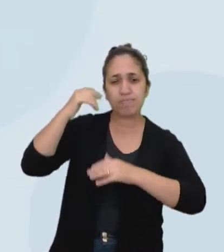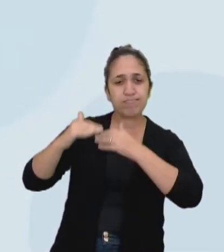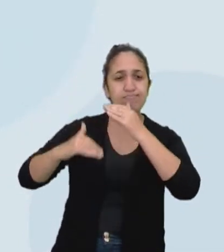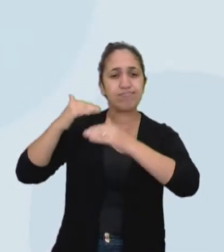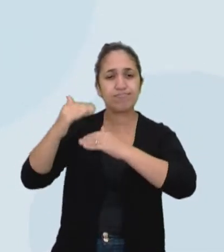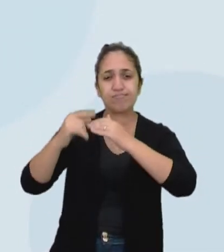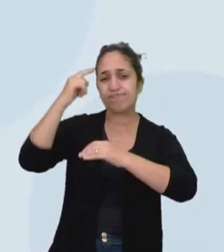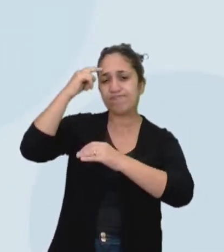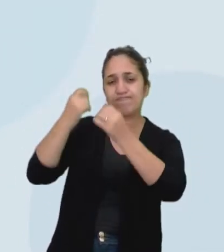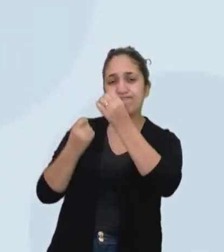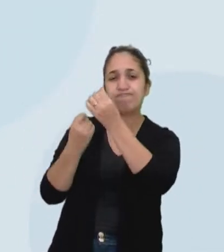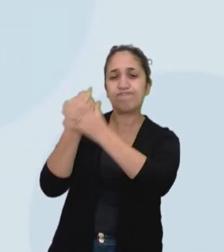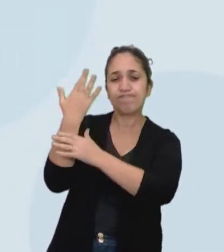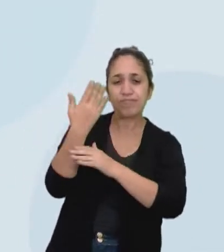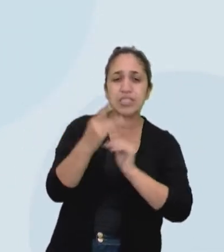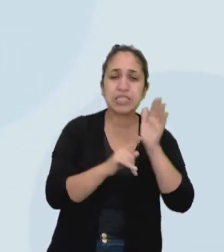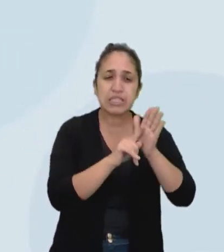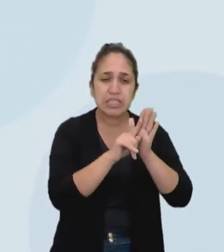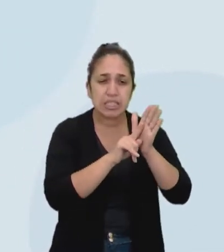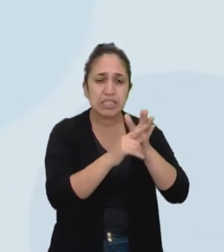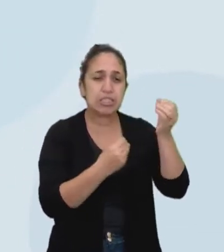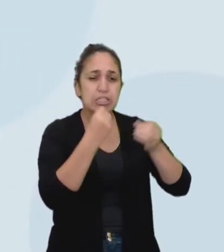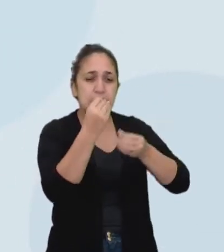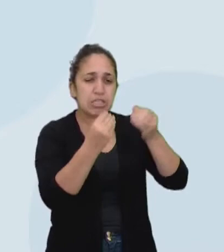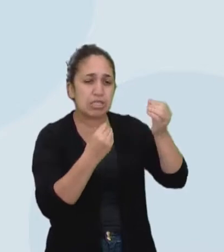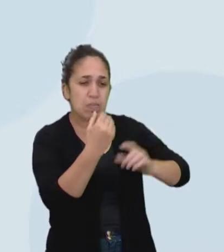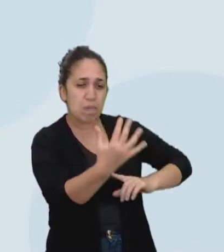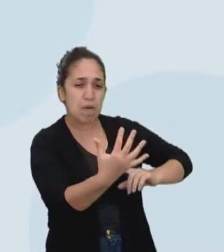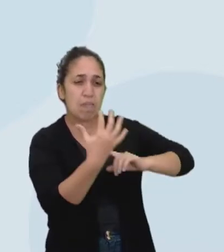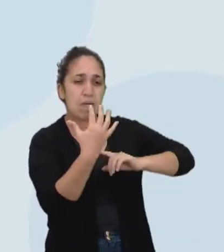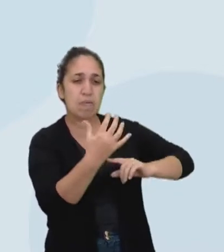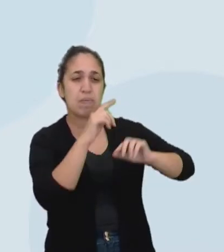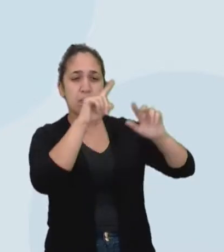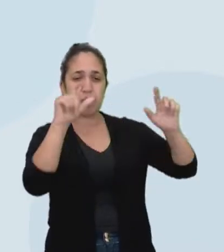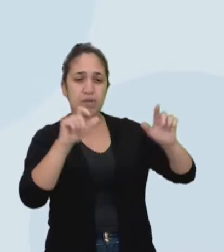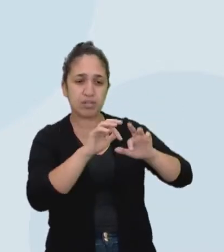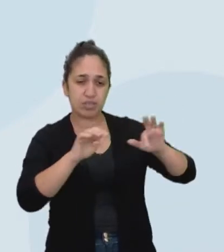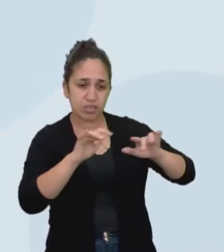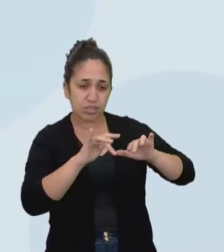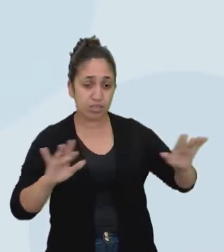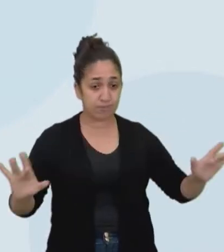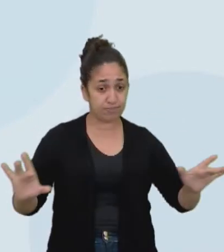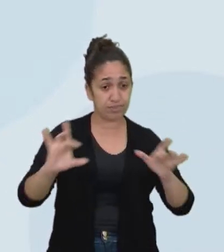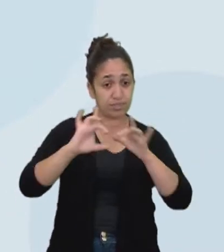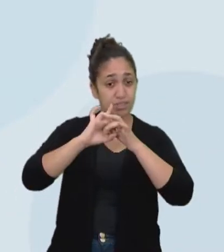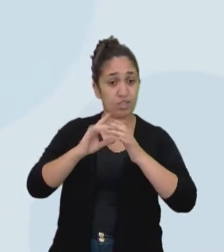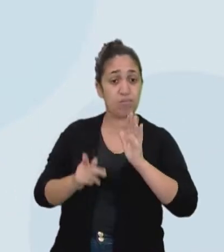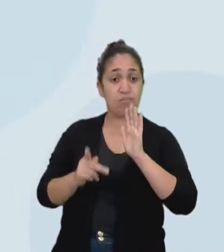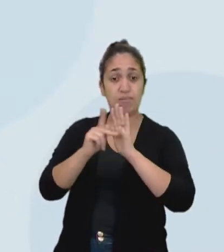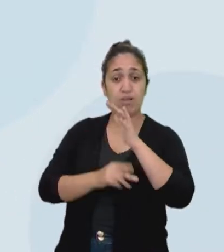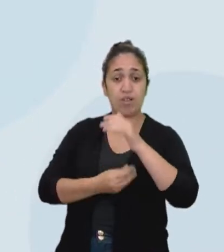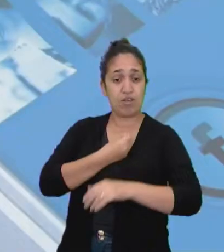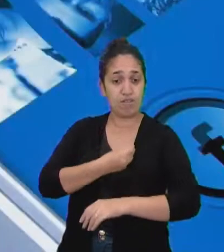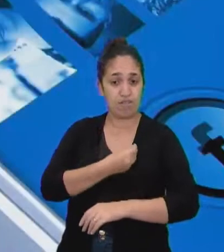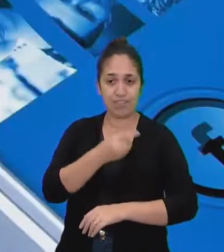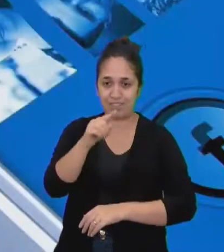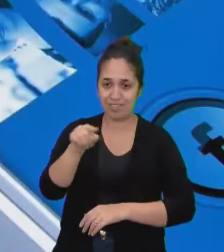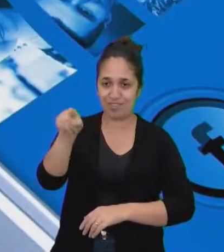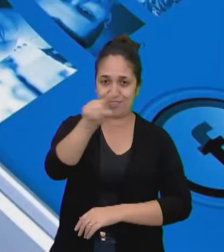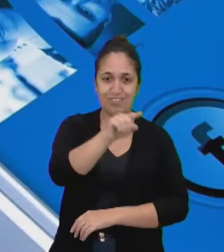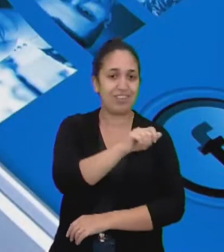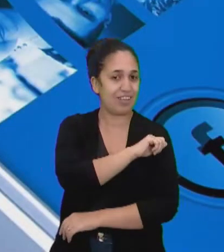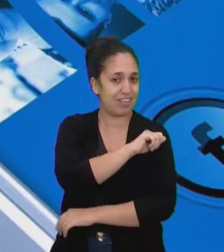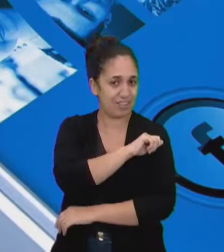pela pesquisa sobre a influência digital e relacionamos ao projeto de vida dos nossos estudantes, de vocês. Então, nós fizemos o